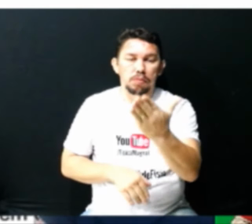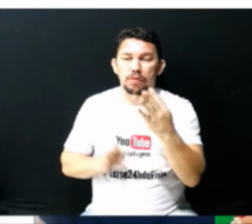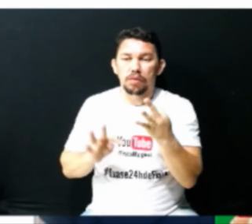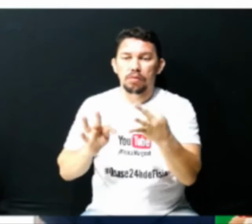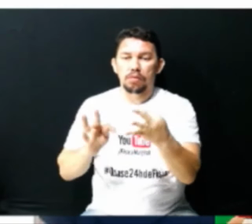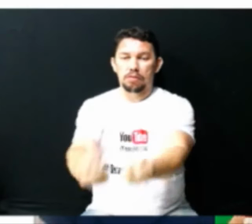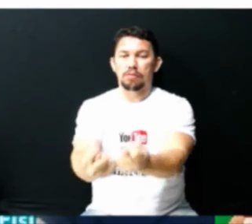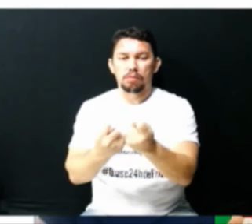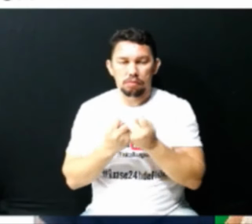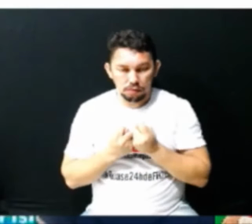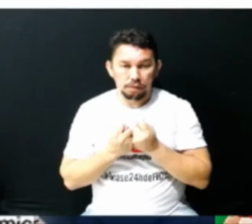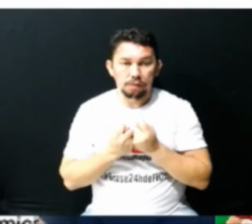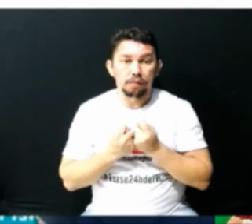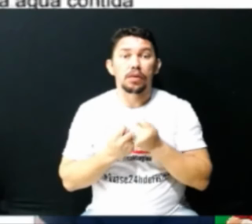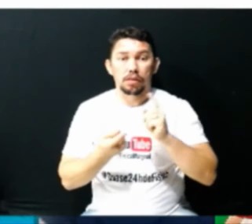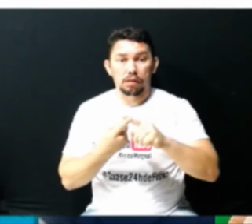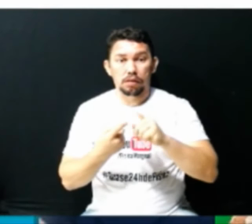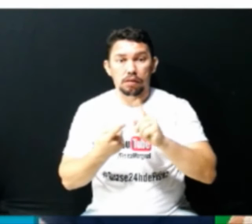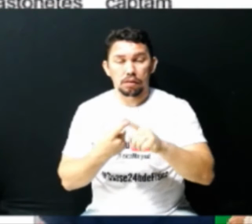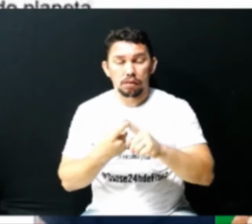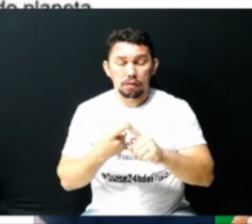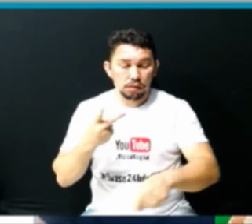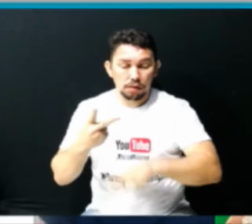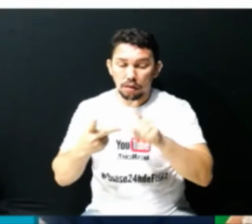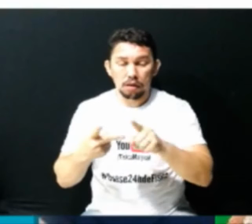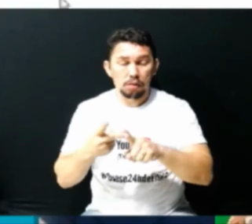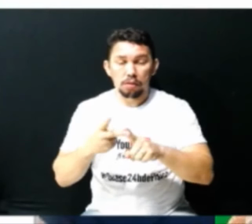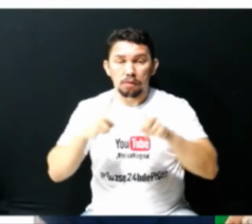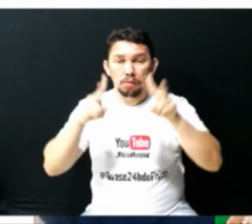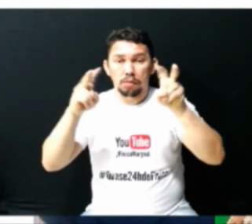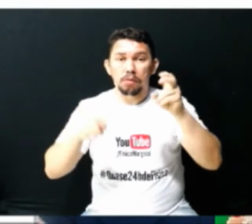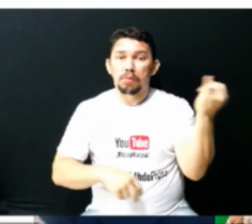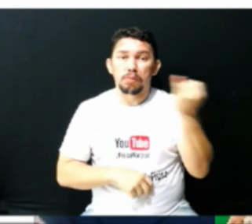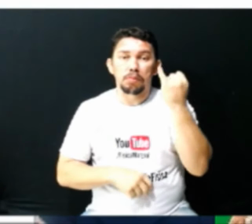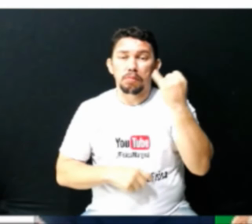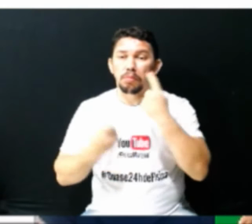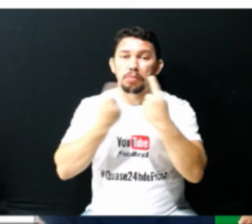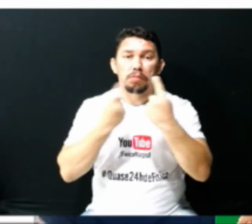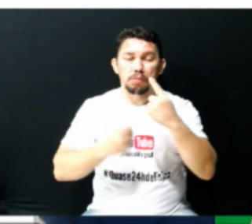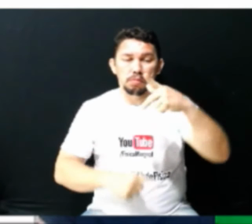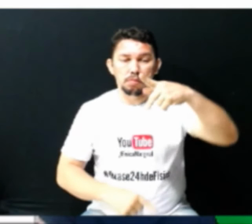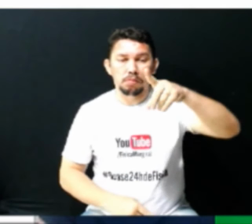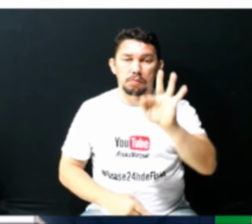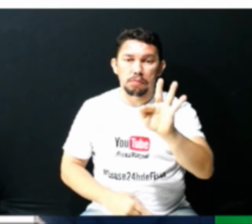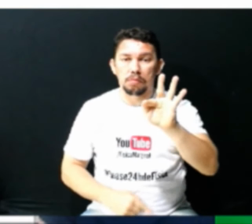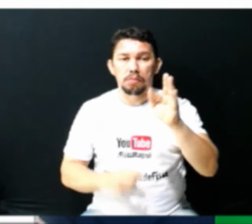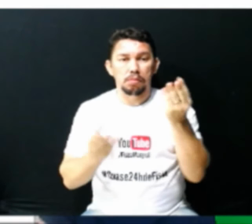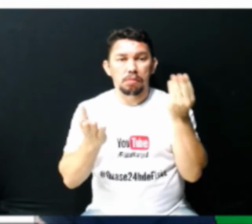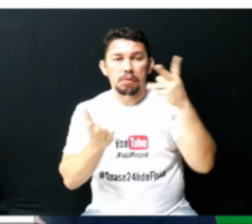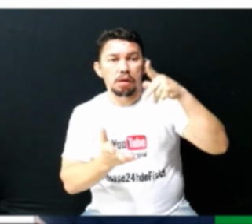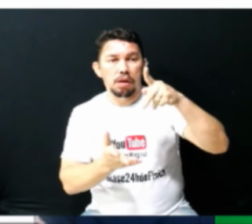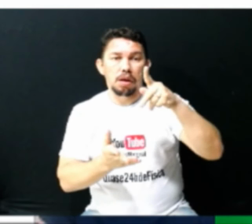todas. Avançando para o tópico mais importante, né, já que não temos tempo aqui para discutir esse PDF todo e está no aplicativo lá para quem quiser